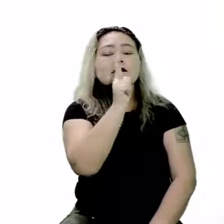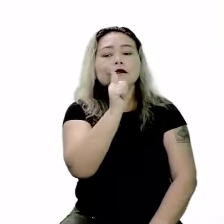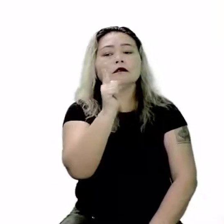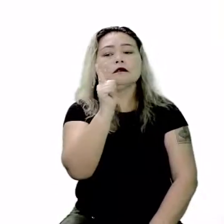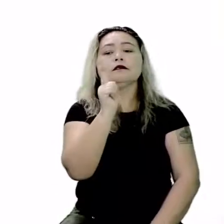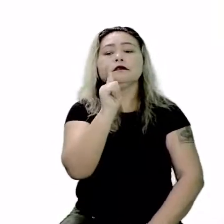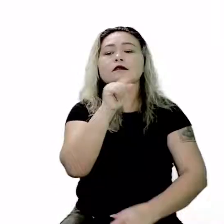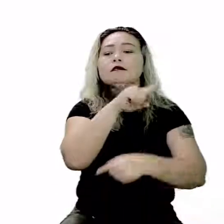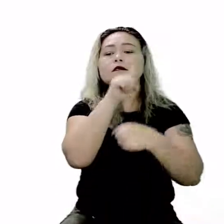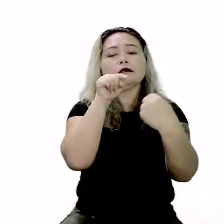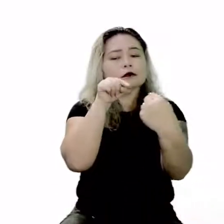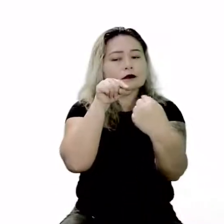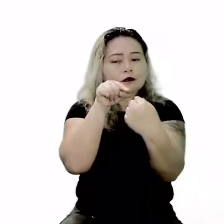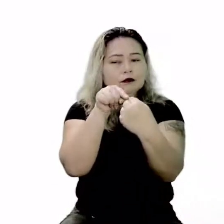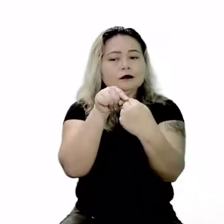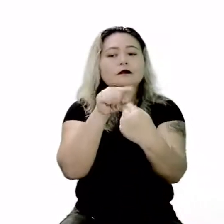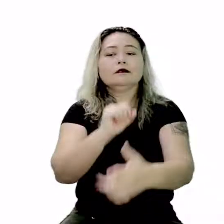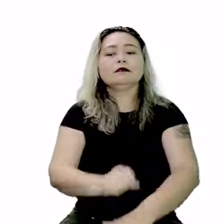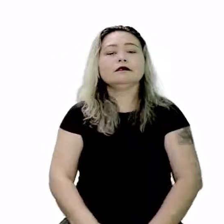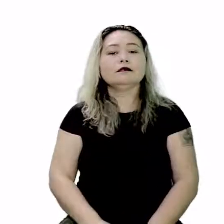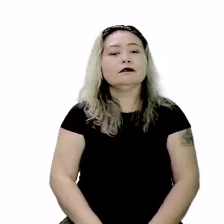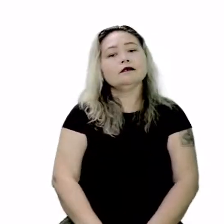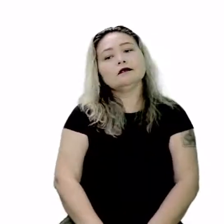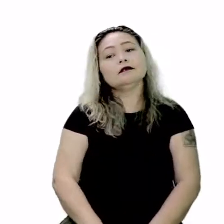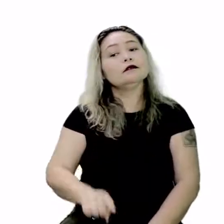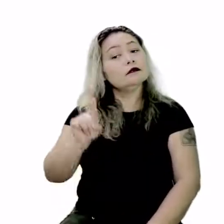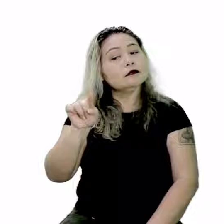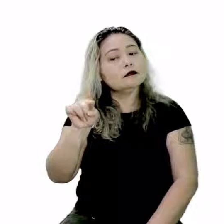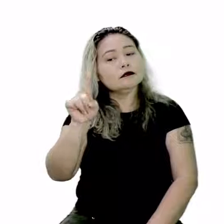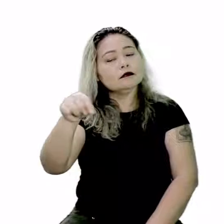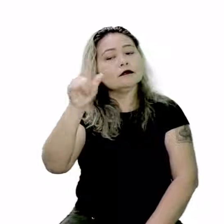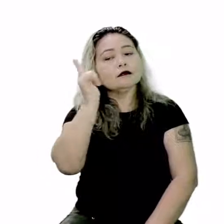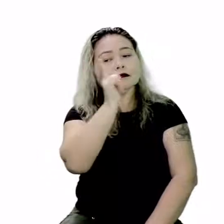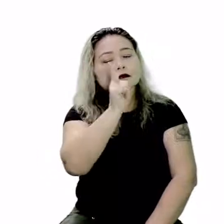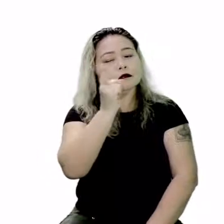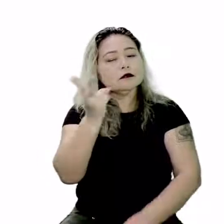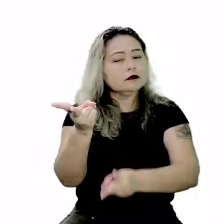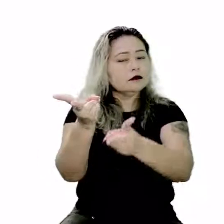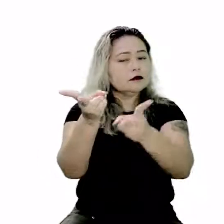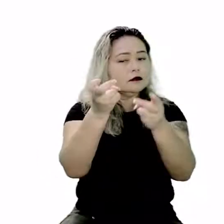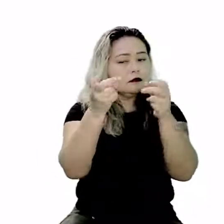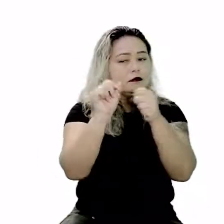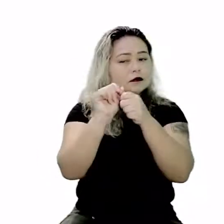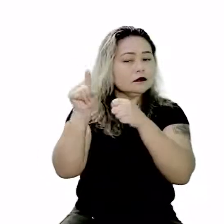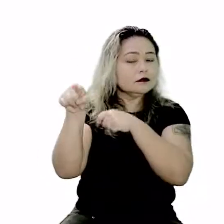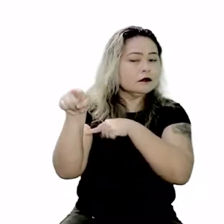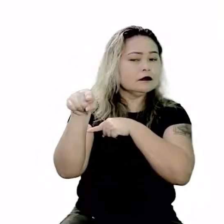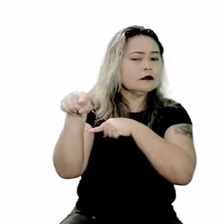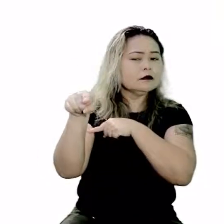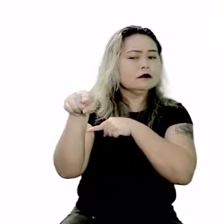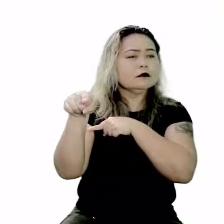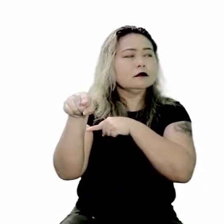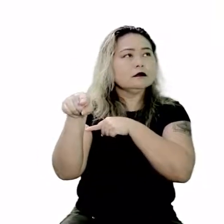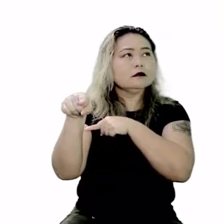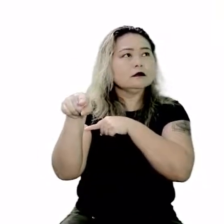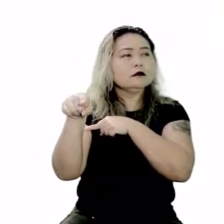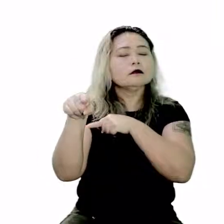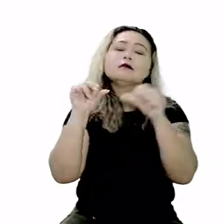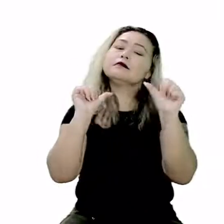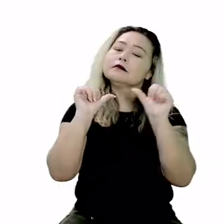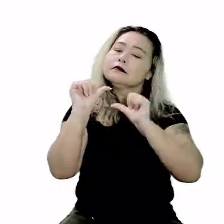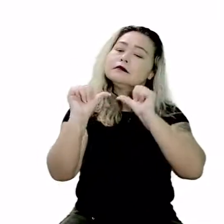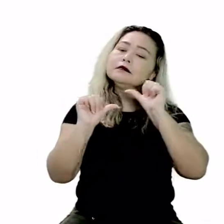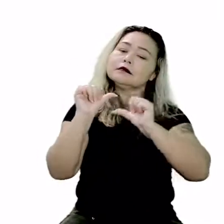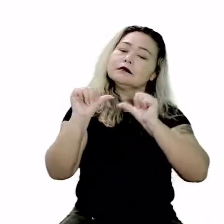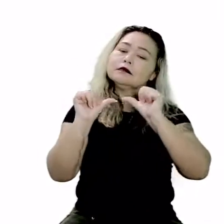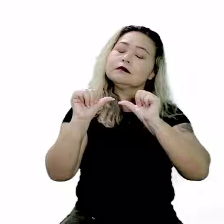conseguiremos alcançar o nosso objetivo, que é que você consiga perceber essa